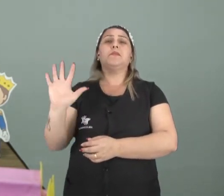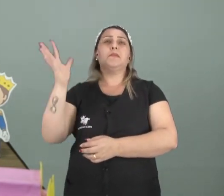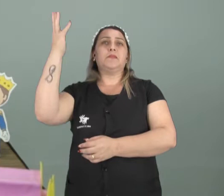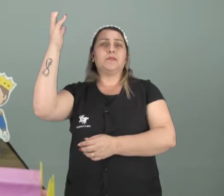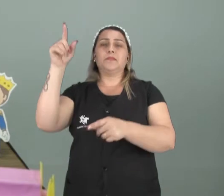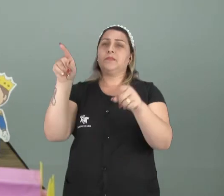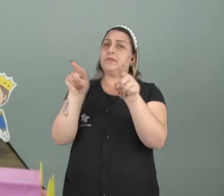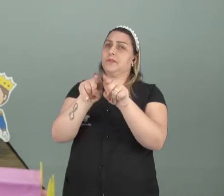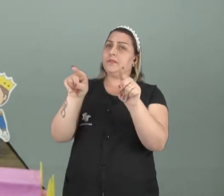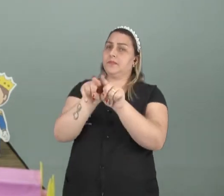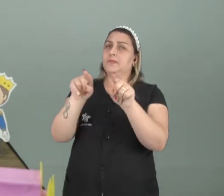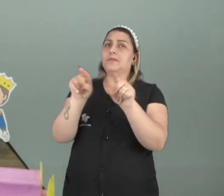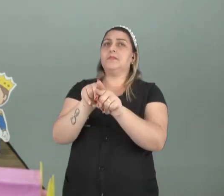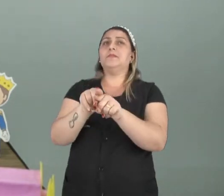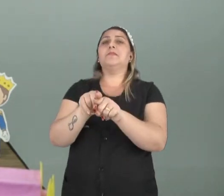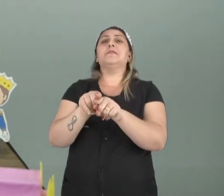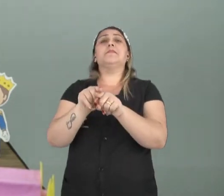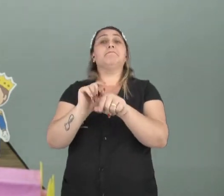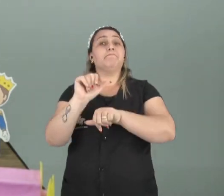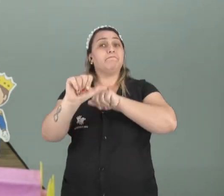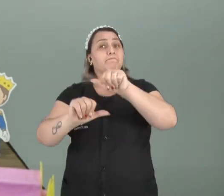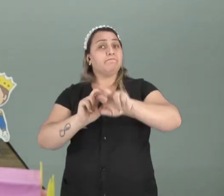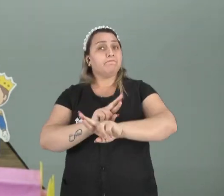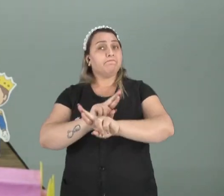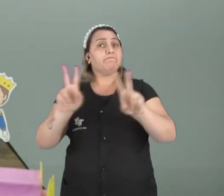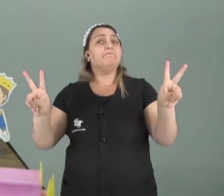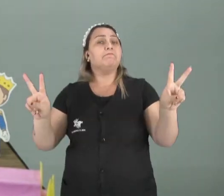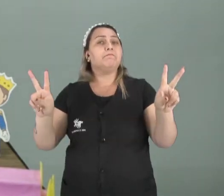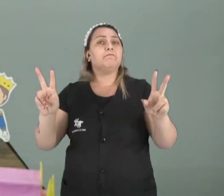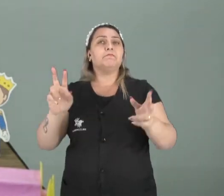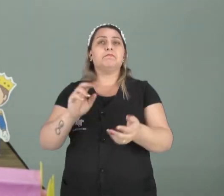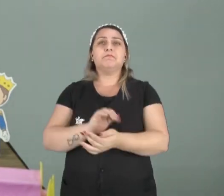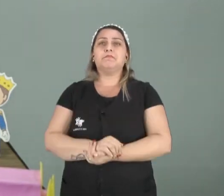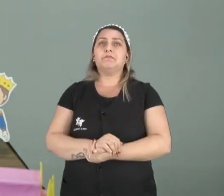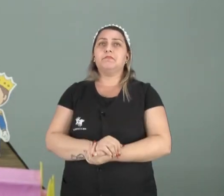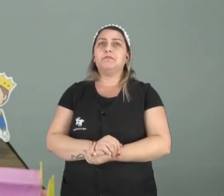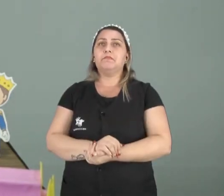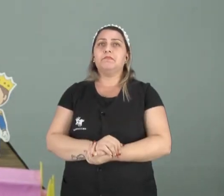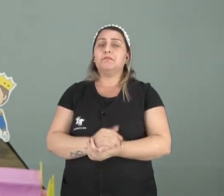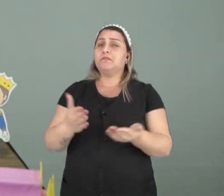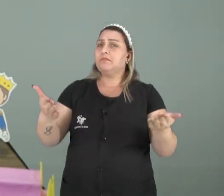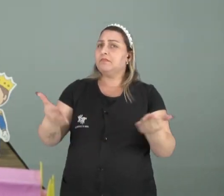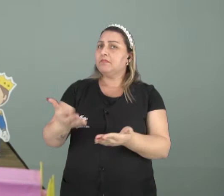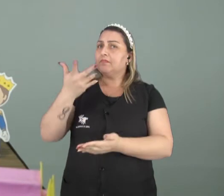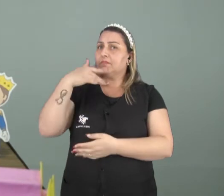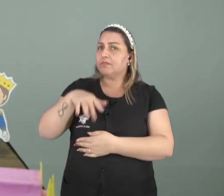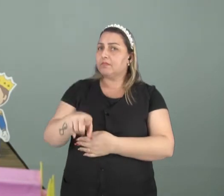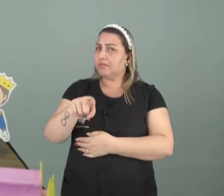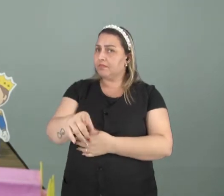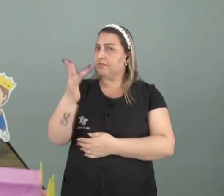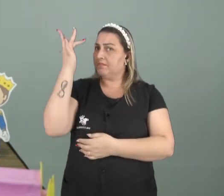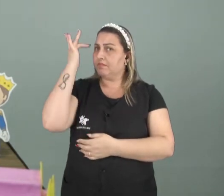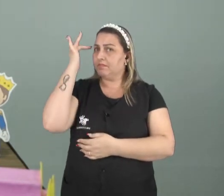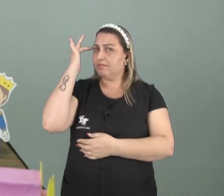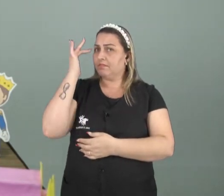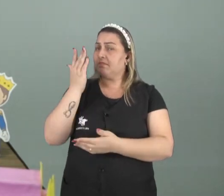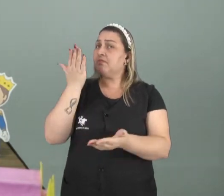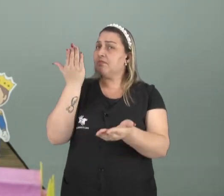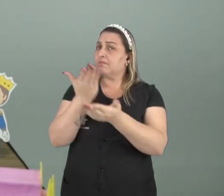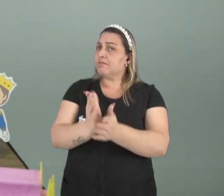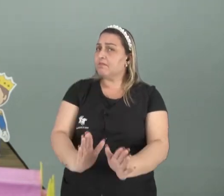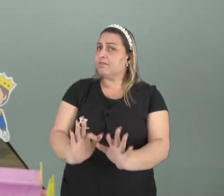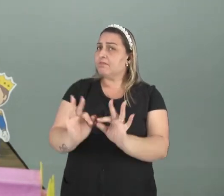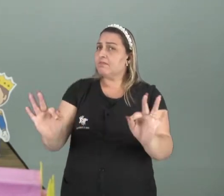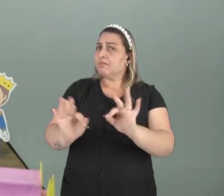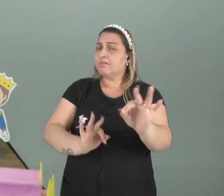medida também vai ser o quê? Diferente. E agora, crianças, vocês acham que acabaram de